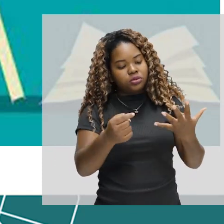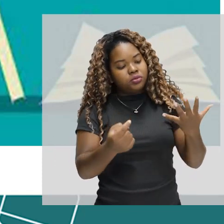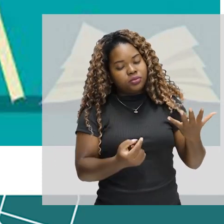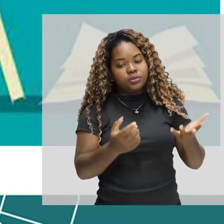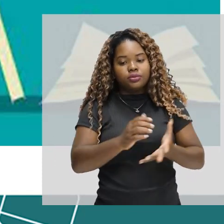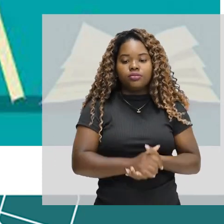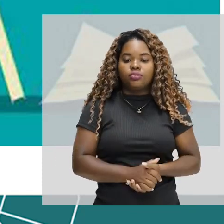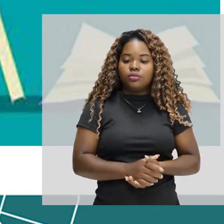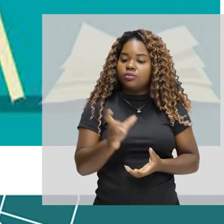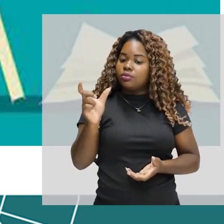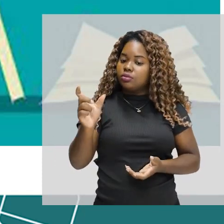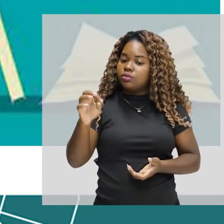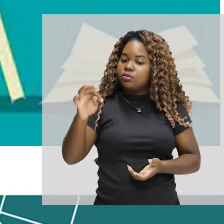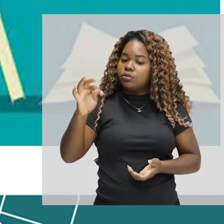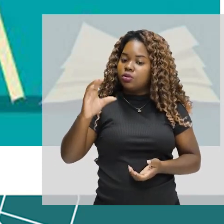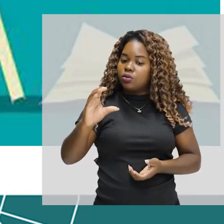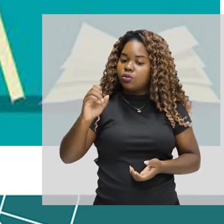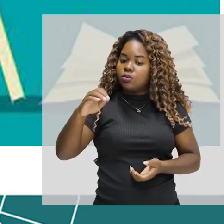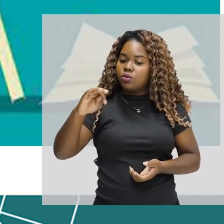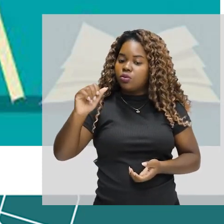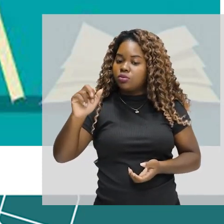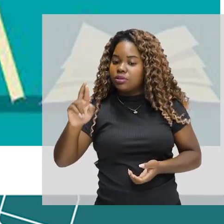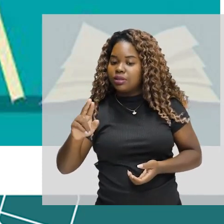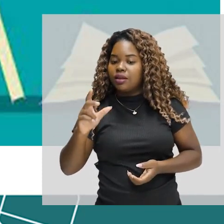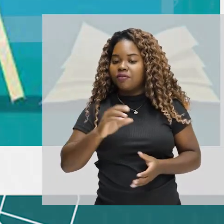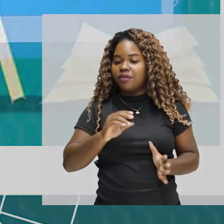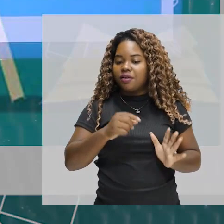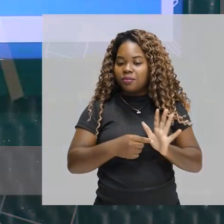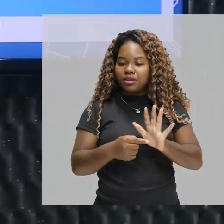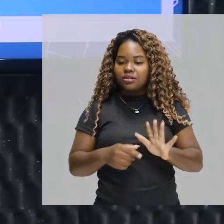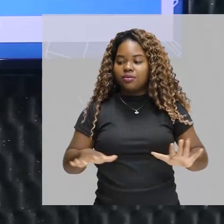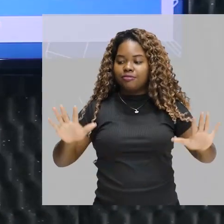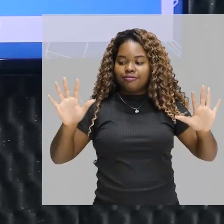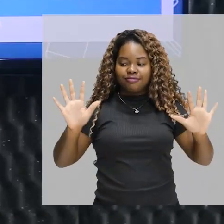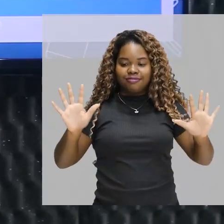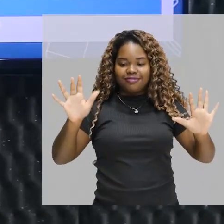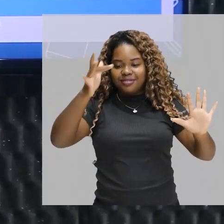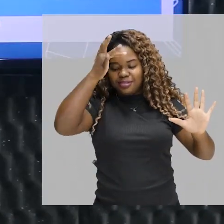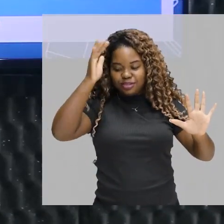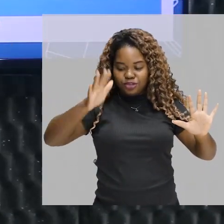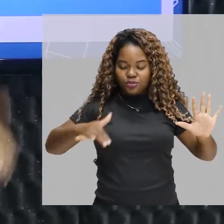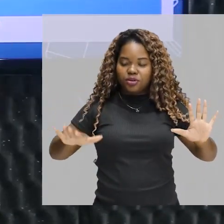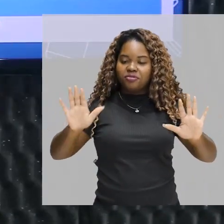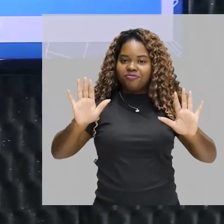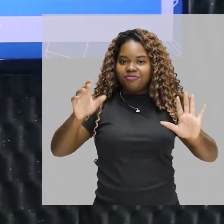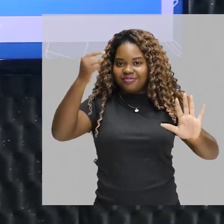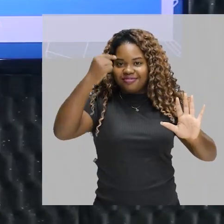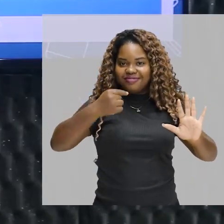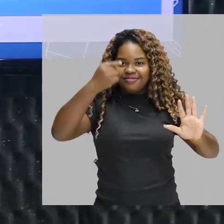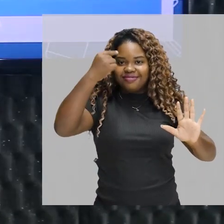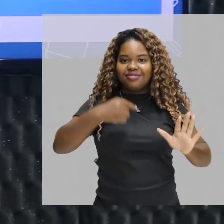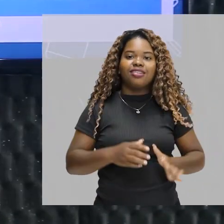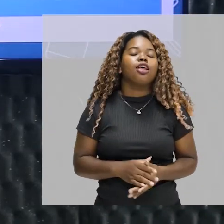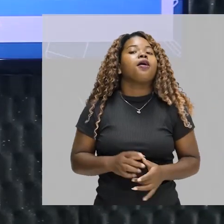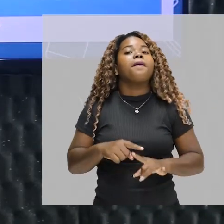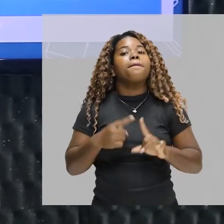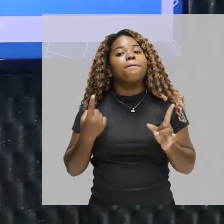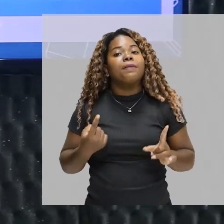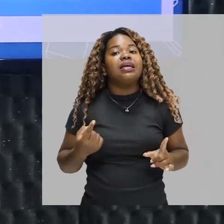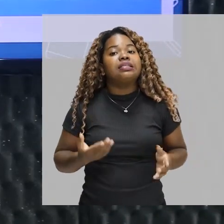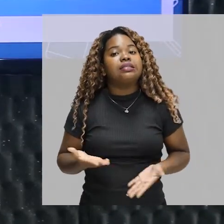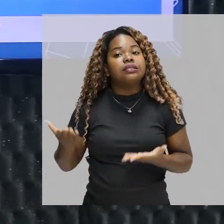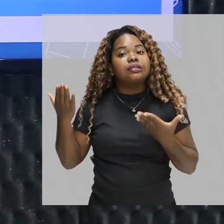colocar a palavra contar no site de busca, vai aparecer as mãozinhas assim para cima de uma criança contando, né? Mas aqui conto é